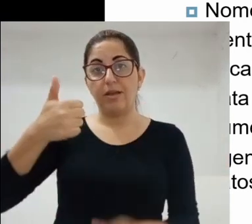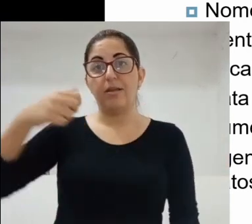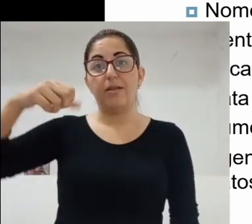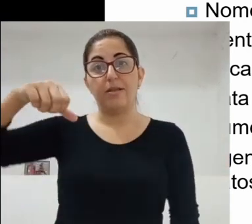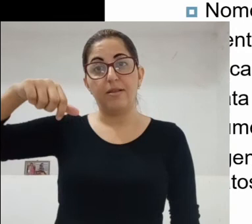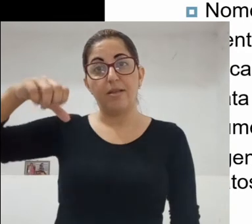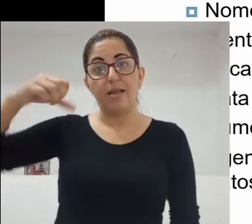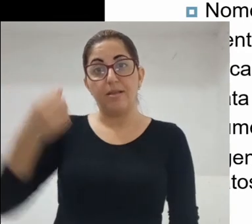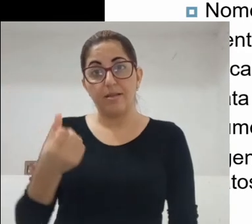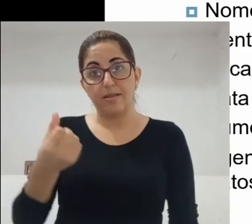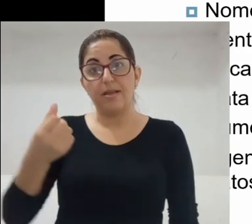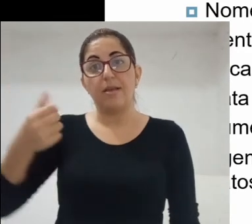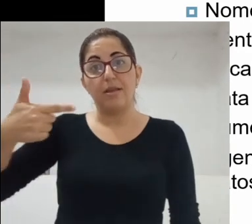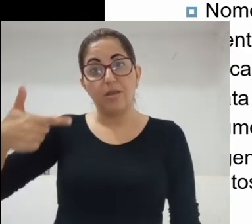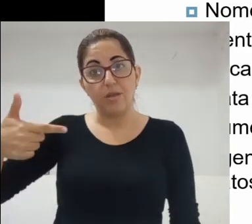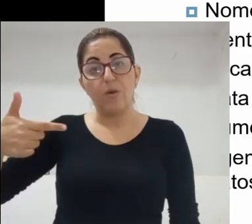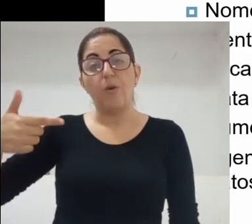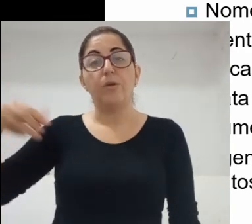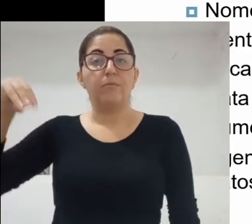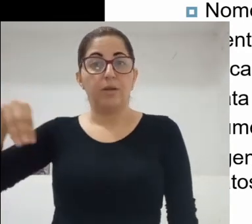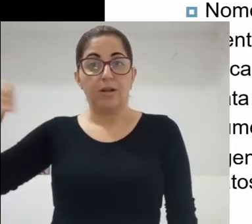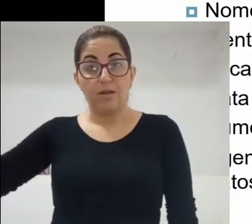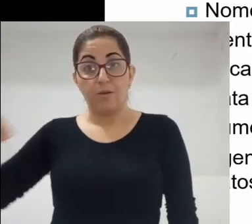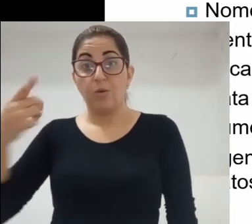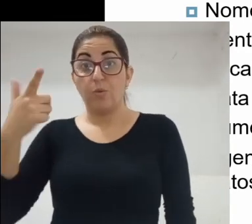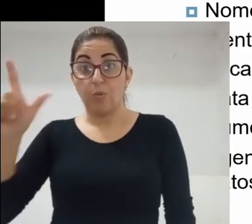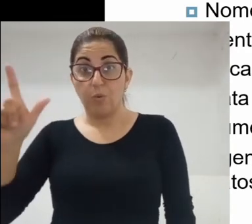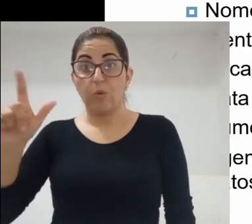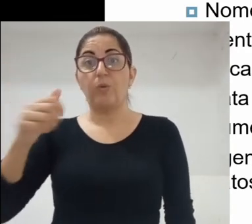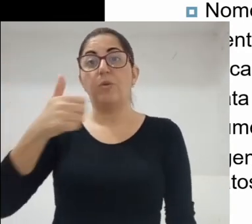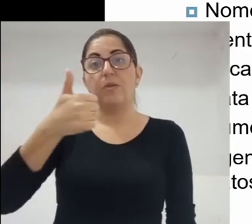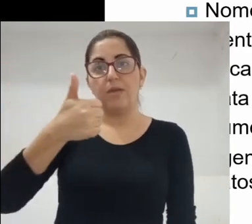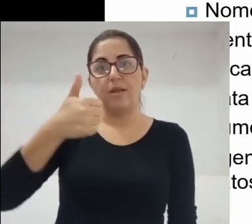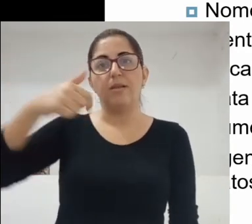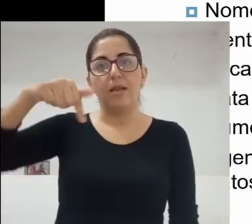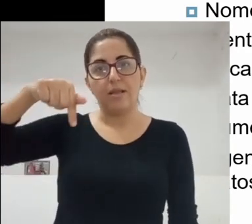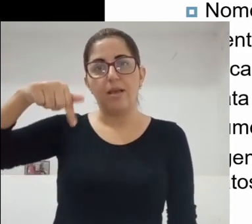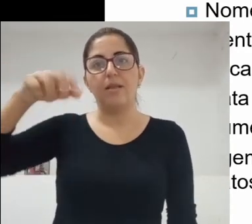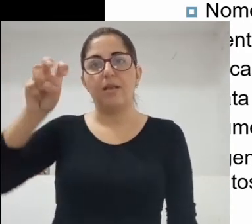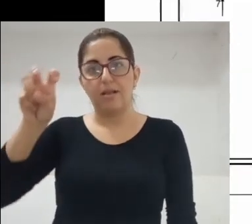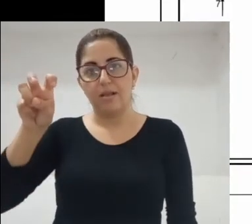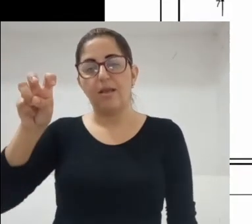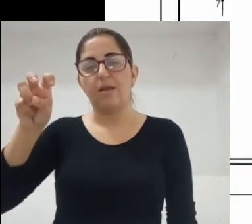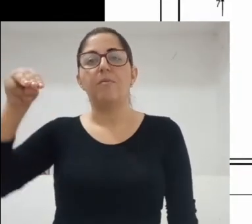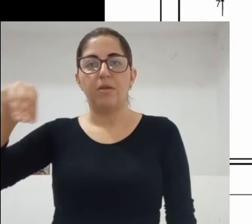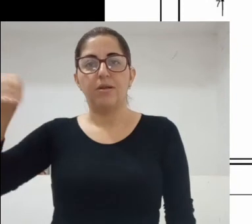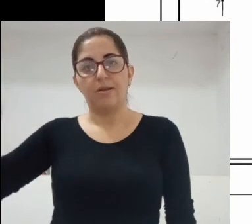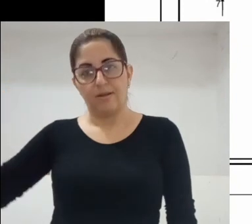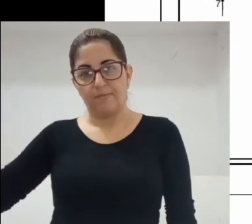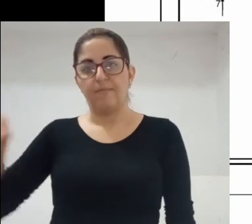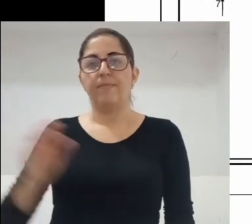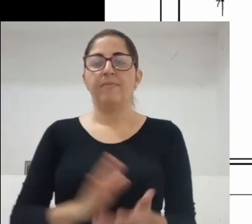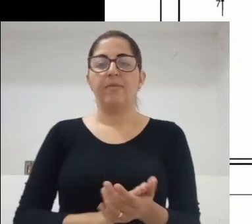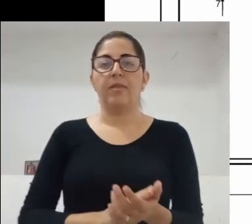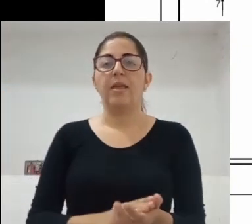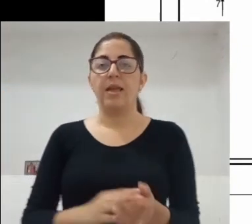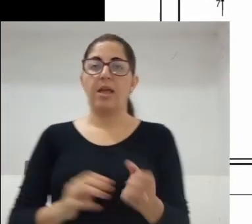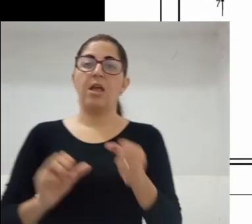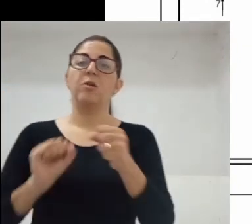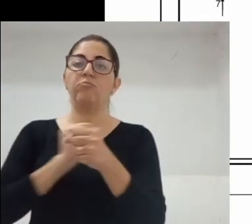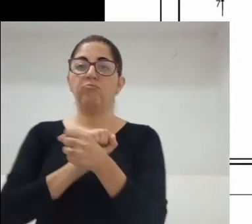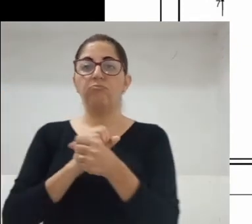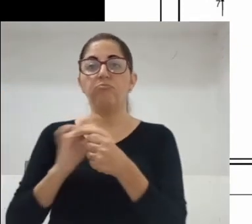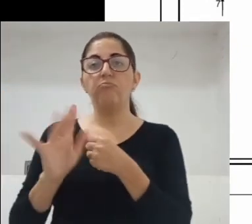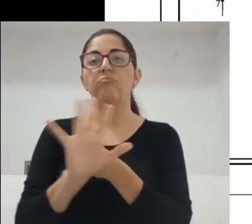ter 178 milímetros e nos formatos A1 e A0 essa legenda vai ter 175